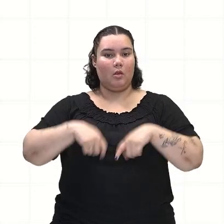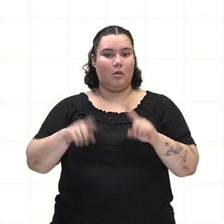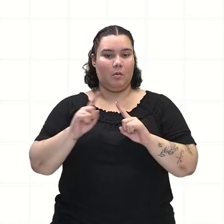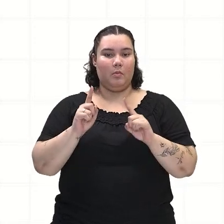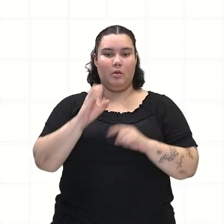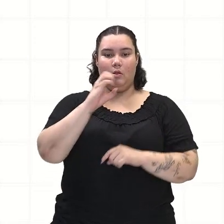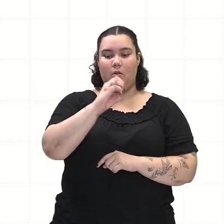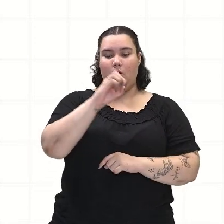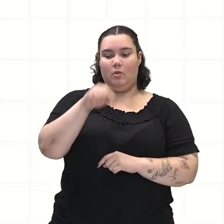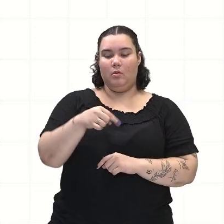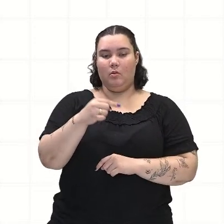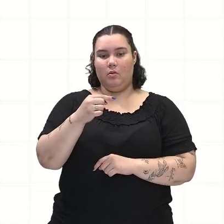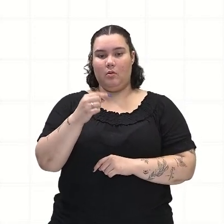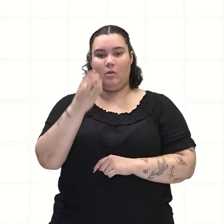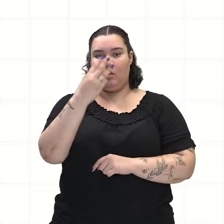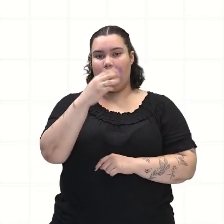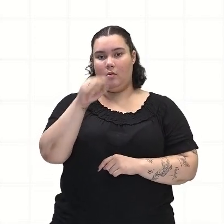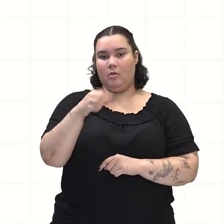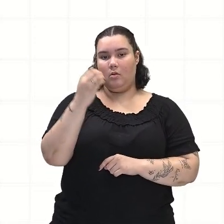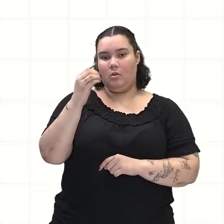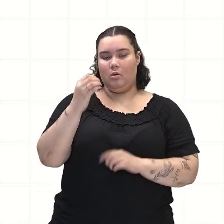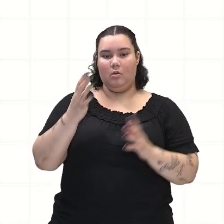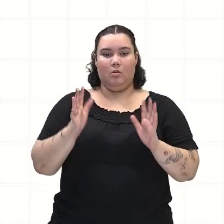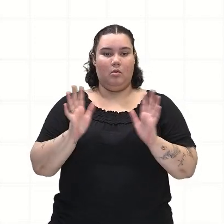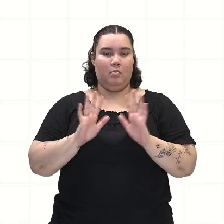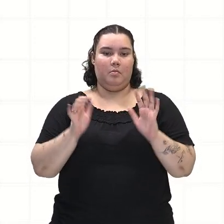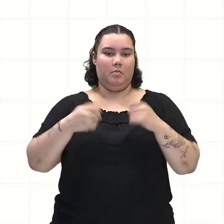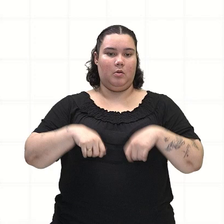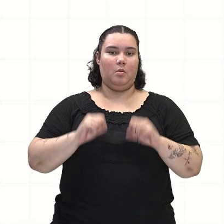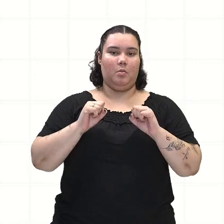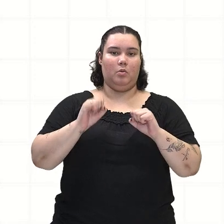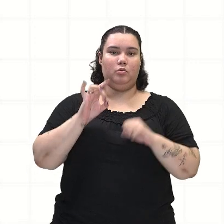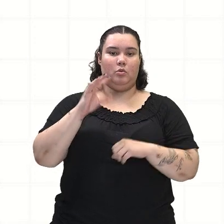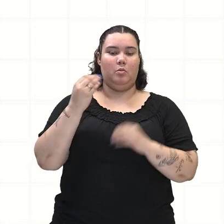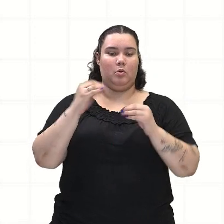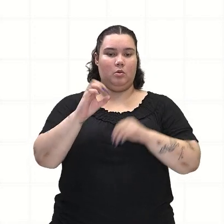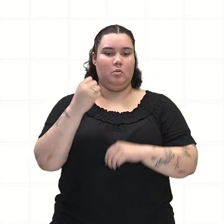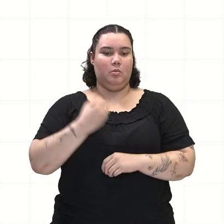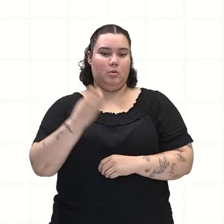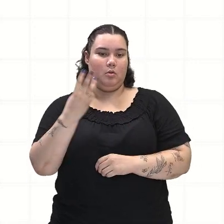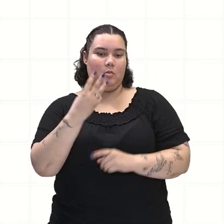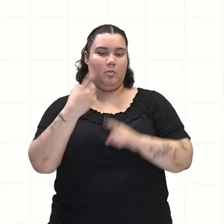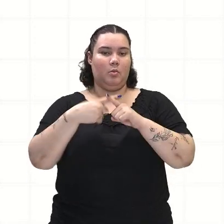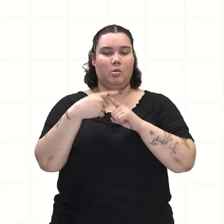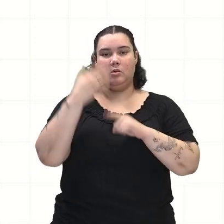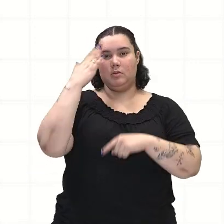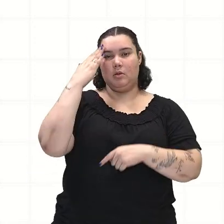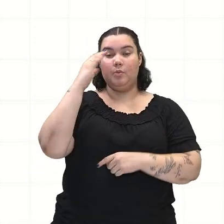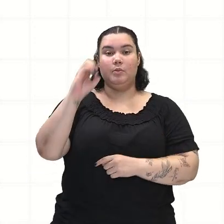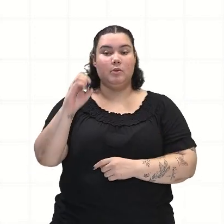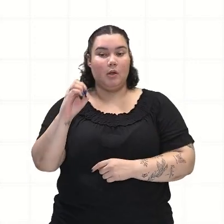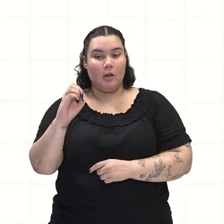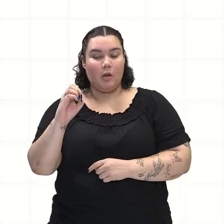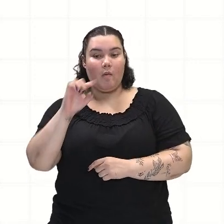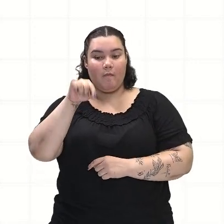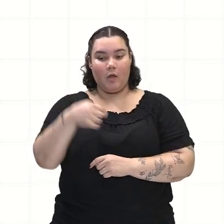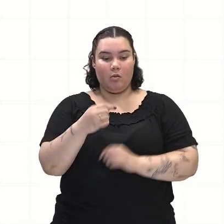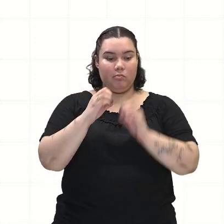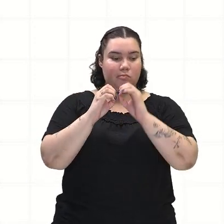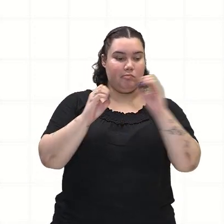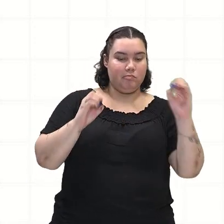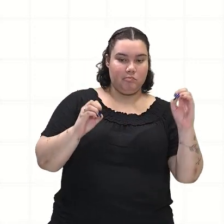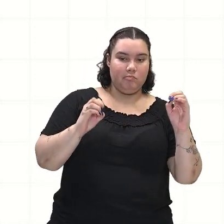esse 3,0. Poderia escrever somente 3. Porque sabemos, né, que após a vírgula